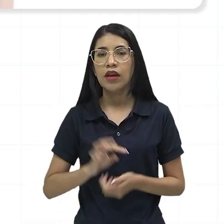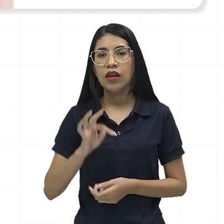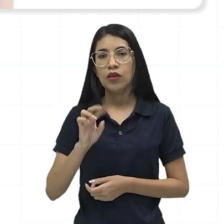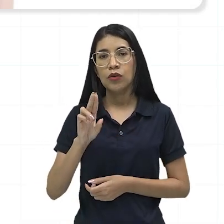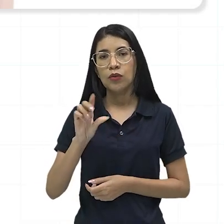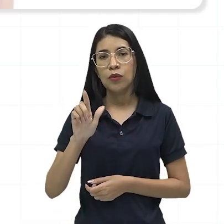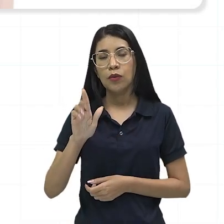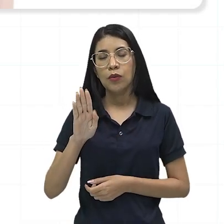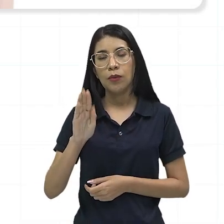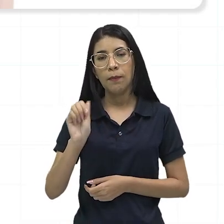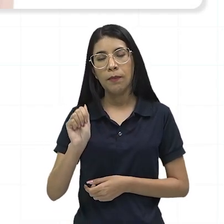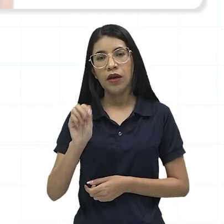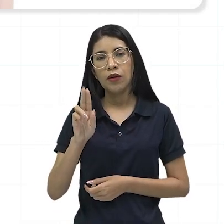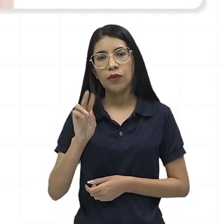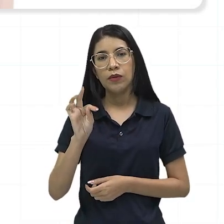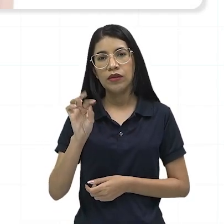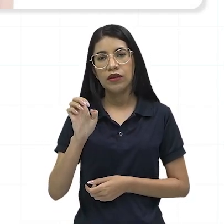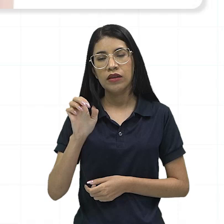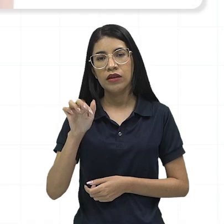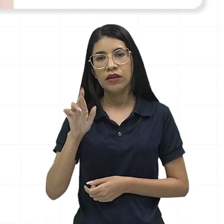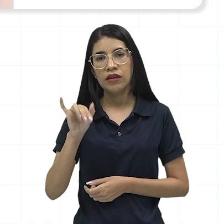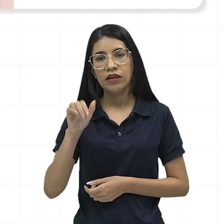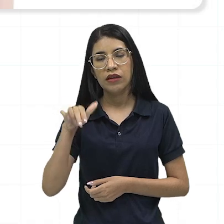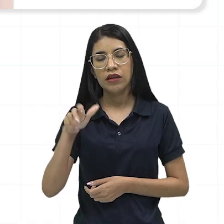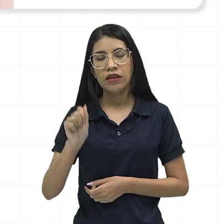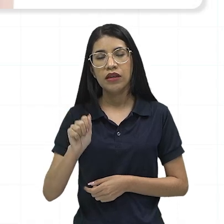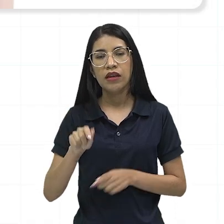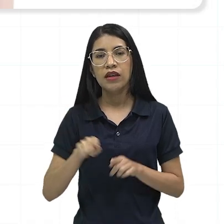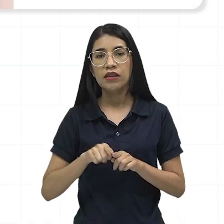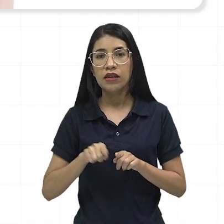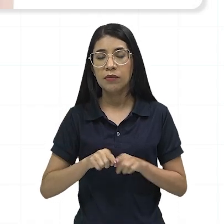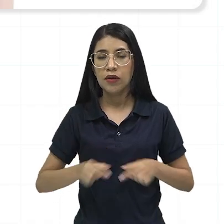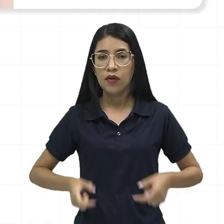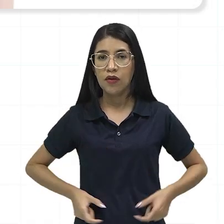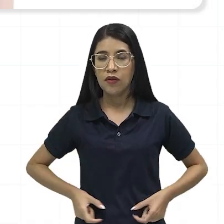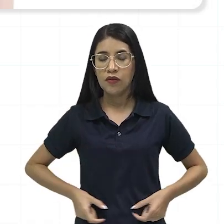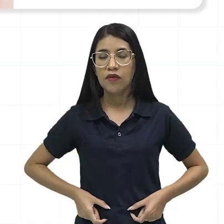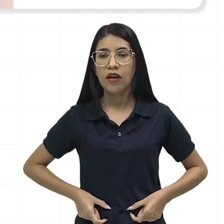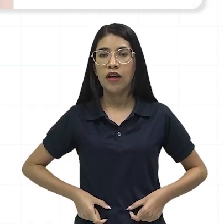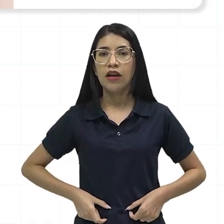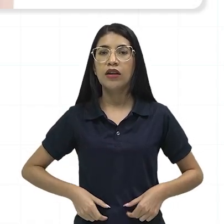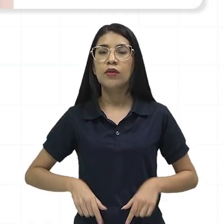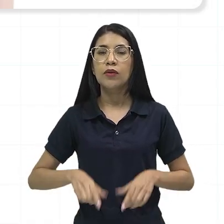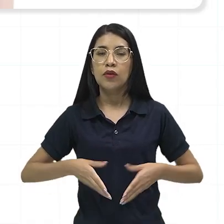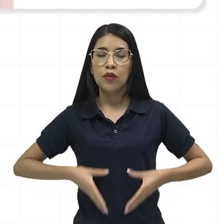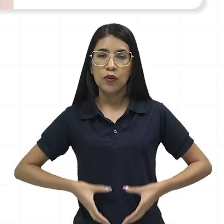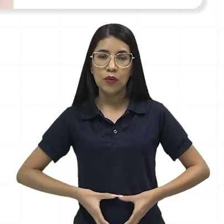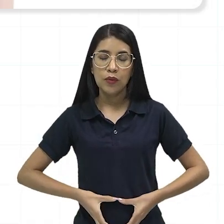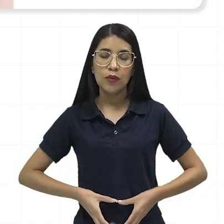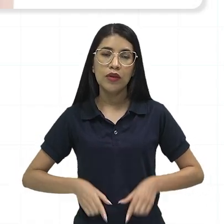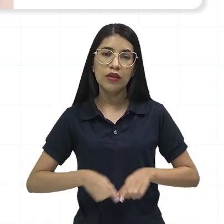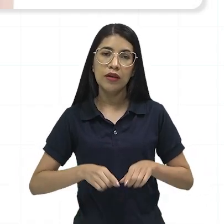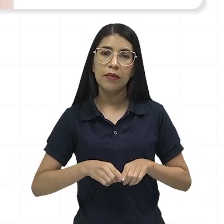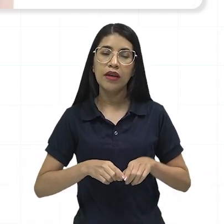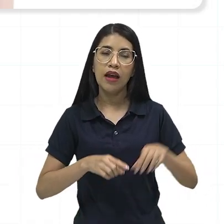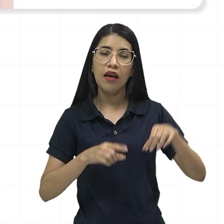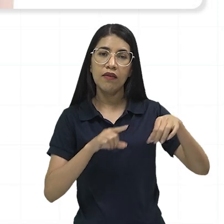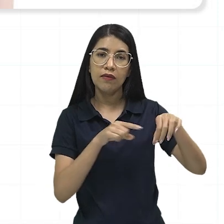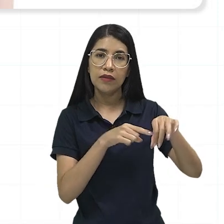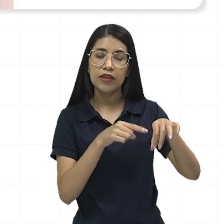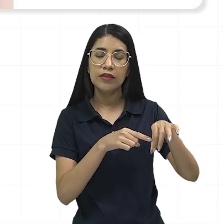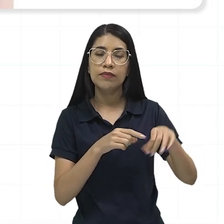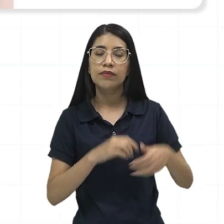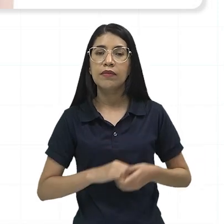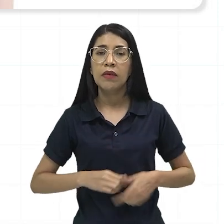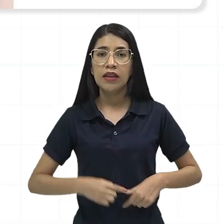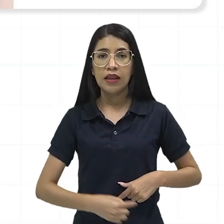tubas uterinas, ovários, útero e vagina. Bom, eles estão localizados na região inferior